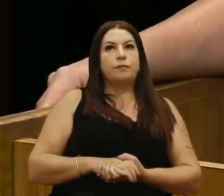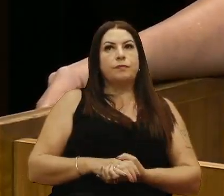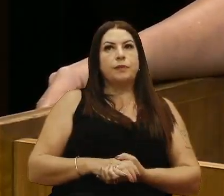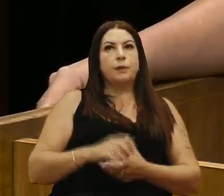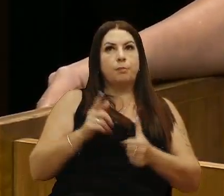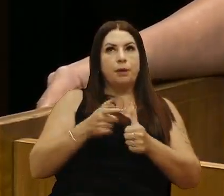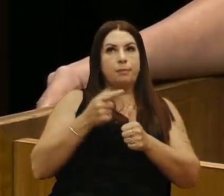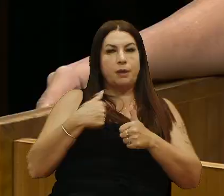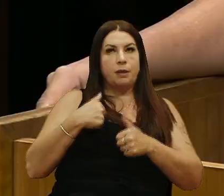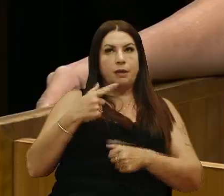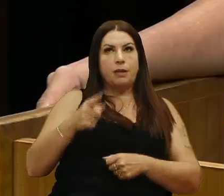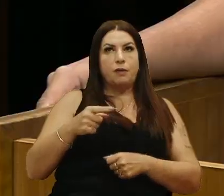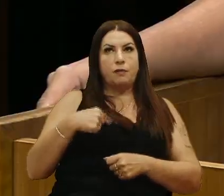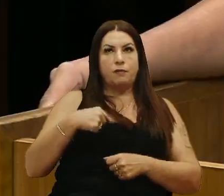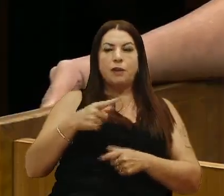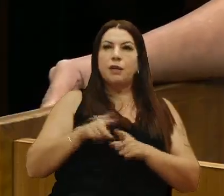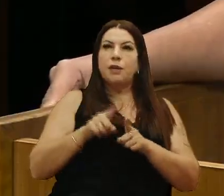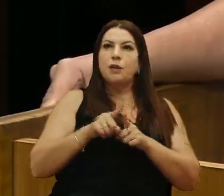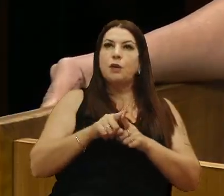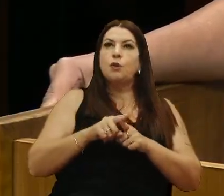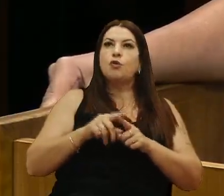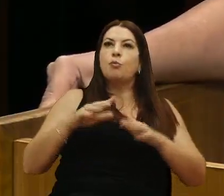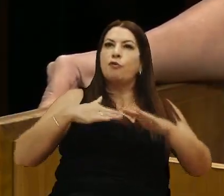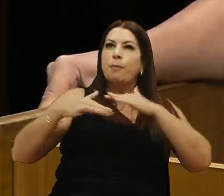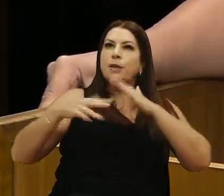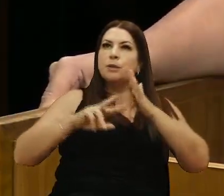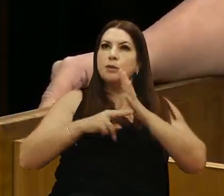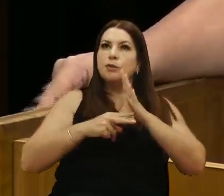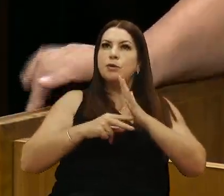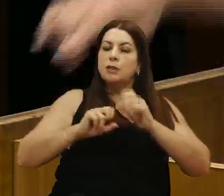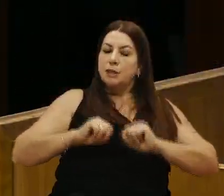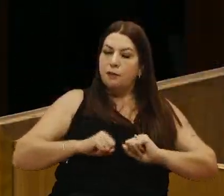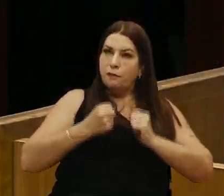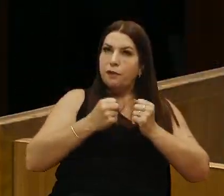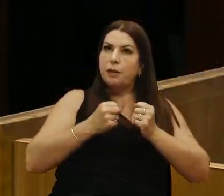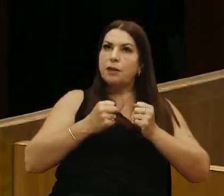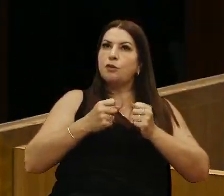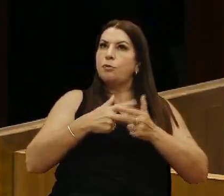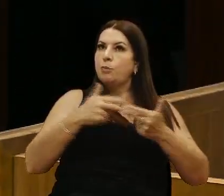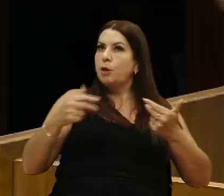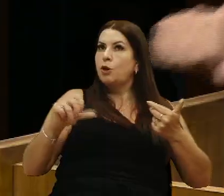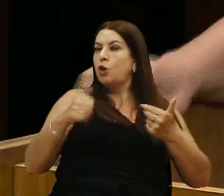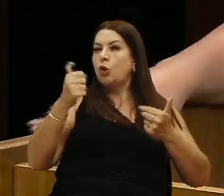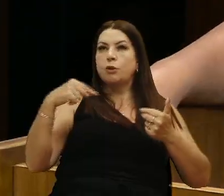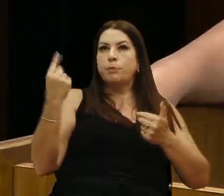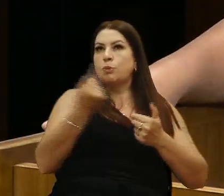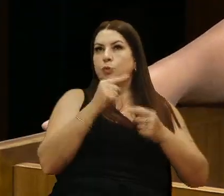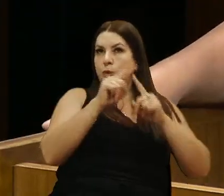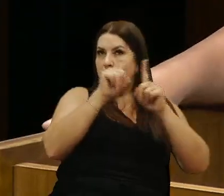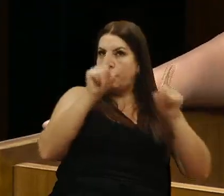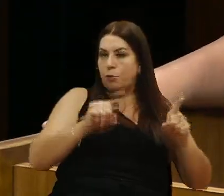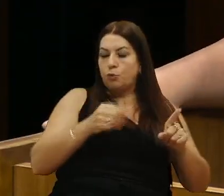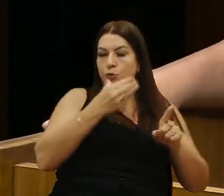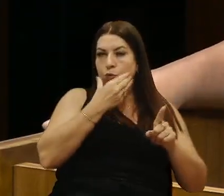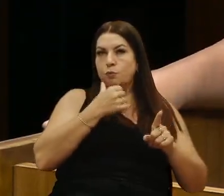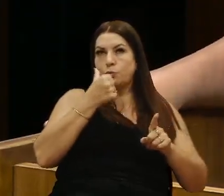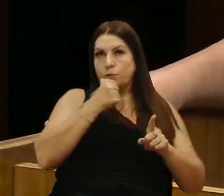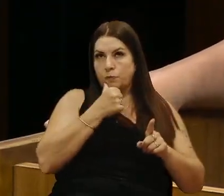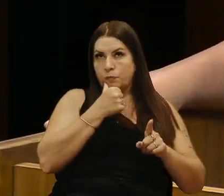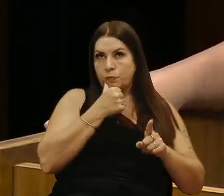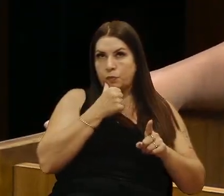Primeira questão, eu venho do movimento sindical e defendo melhores condições para todos os trabalhadores e